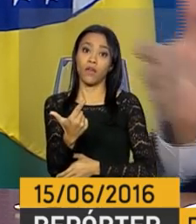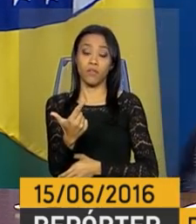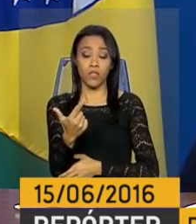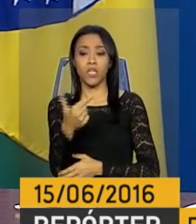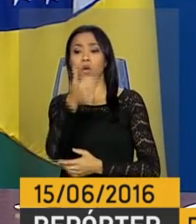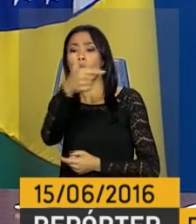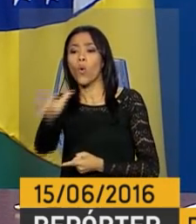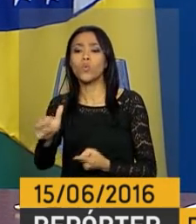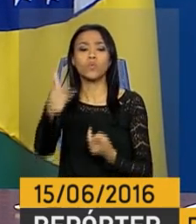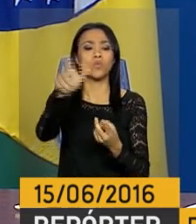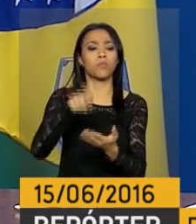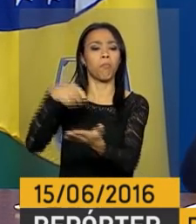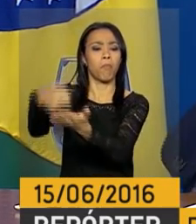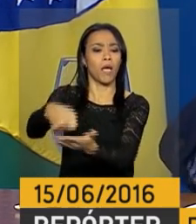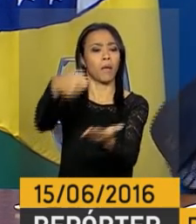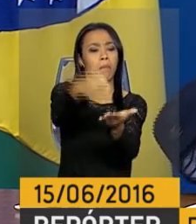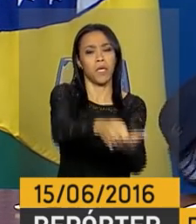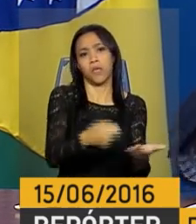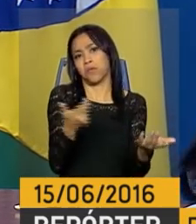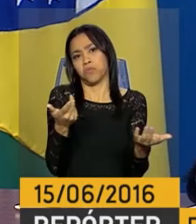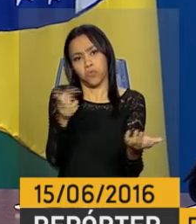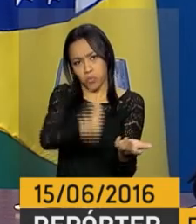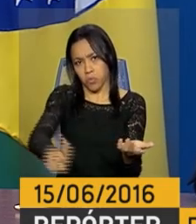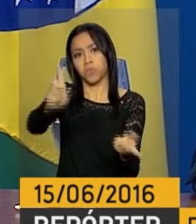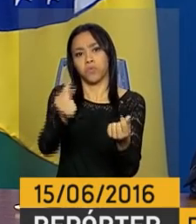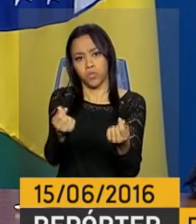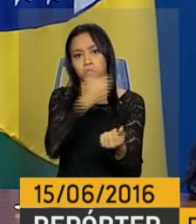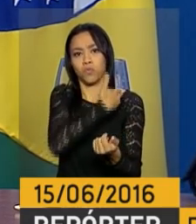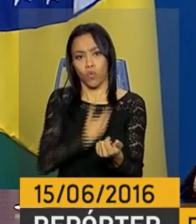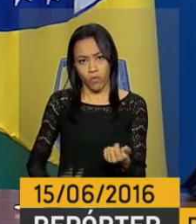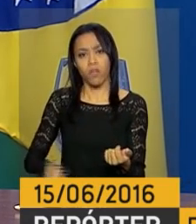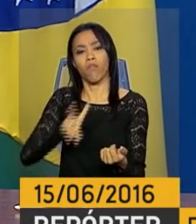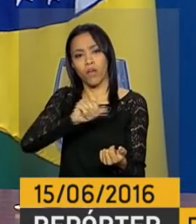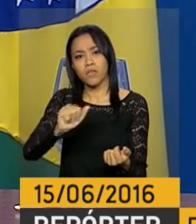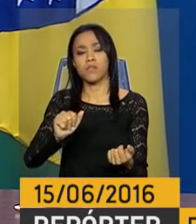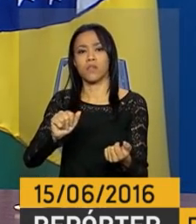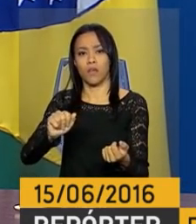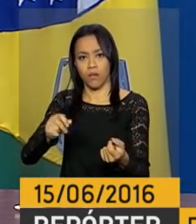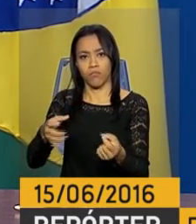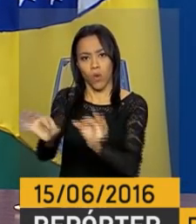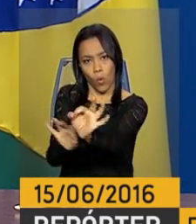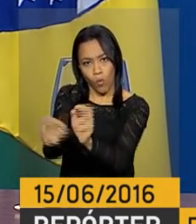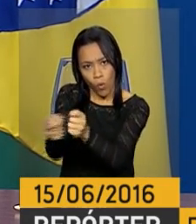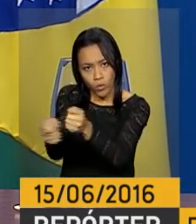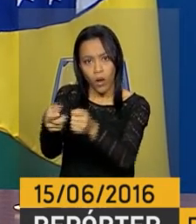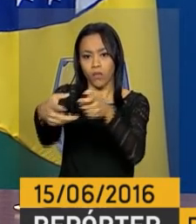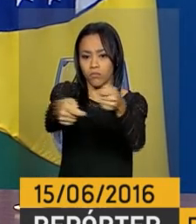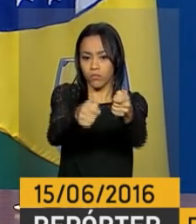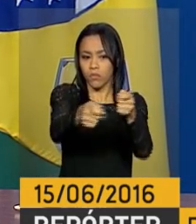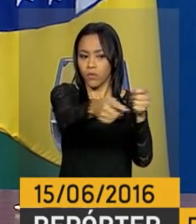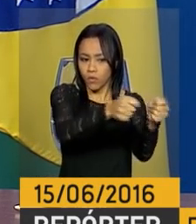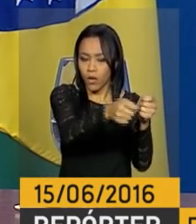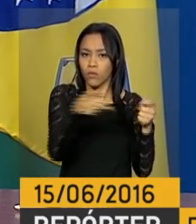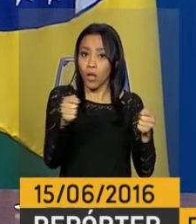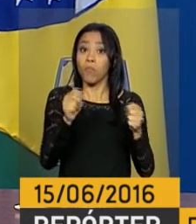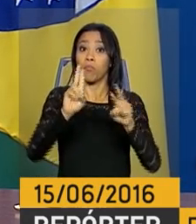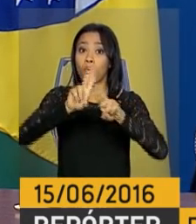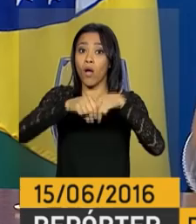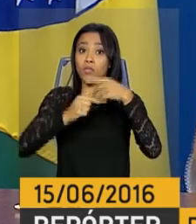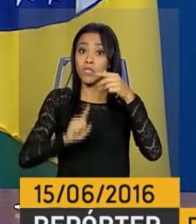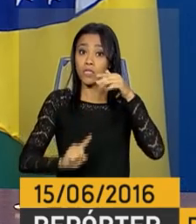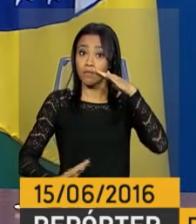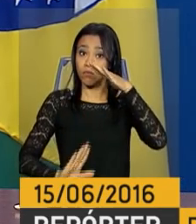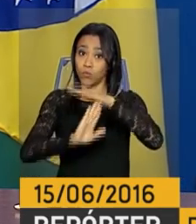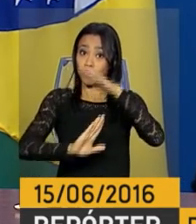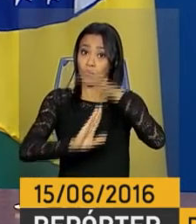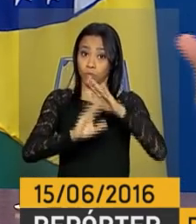despesas e e isso é uma coisa que cada vez mais, acredito, será levado em conta pelo pelo Congresso Nacional e